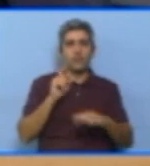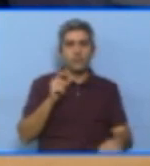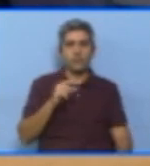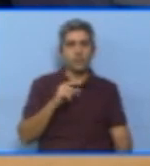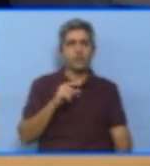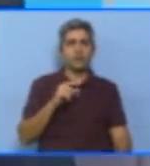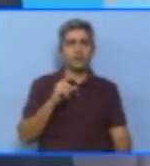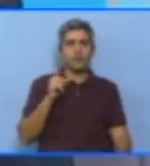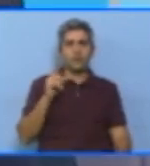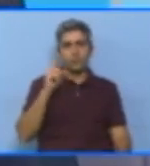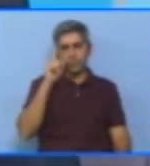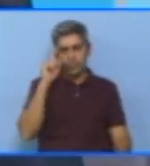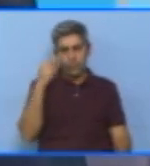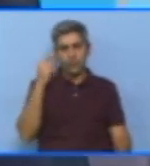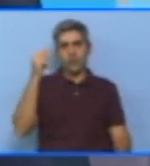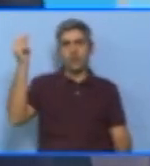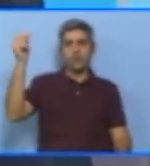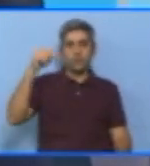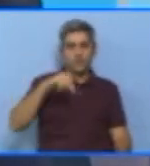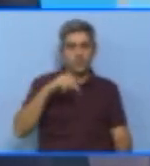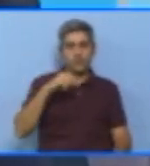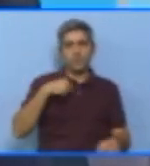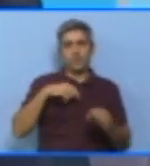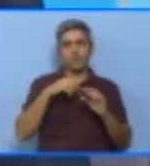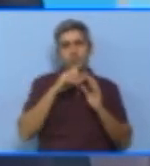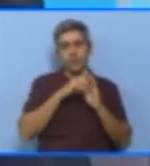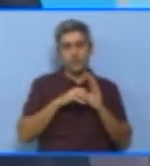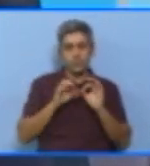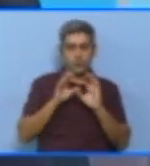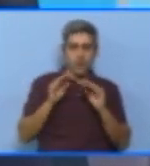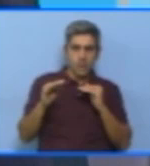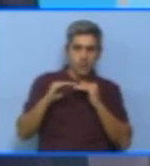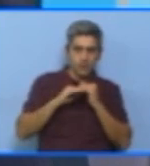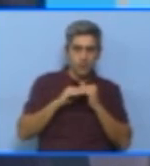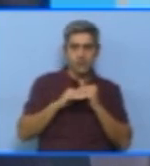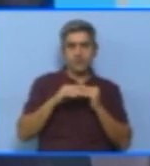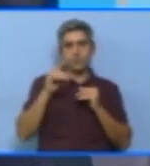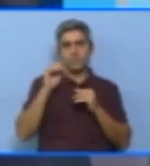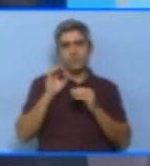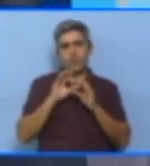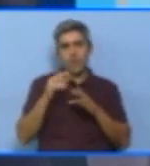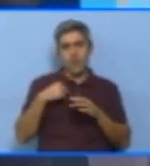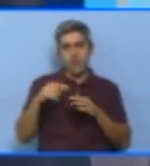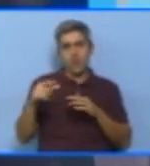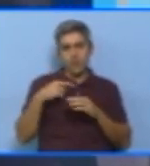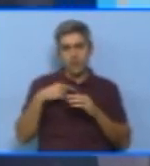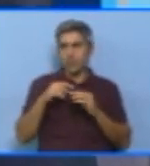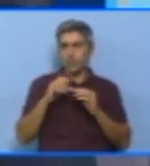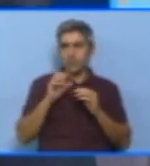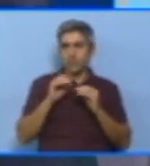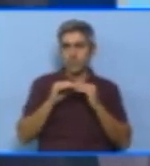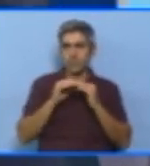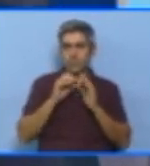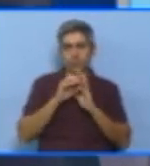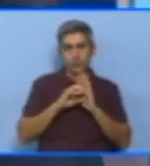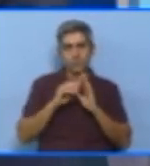Ou seja, ele soube descer até à nossa condição. Ele soube ser da nossa condição,